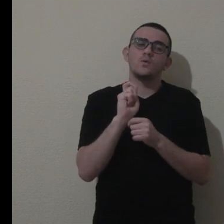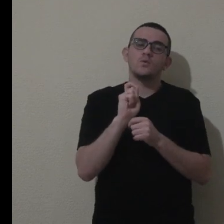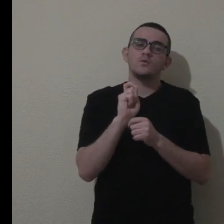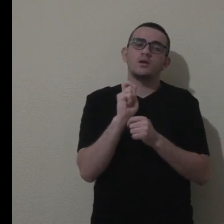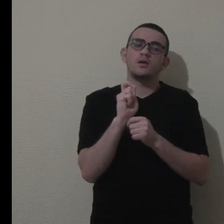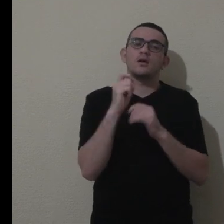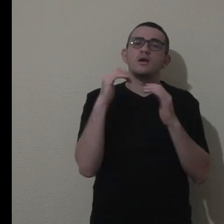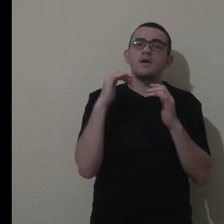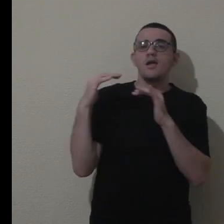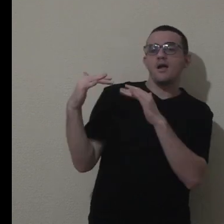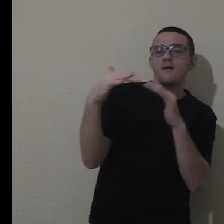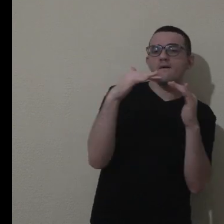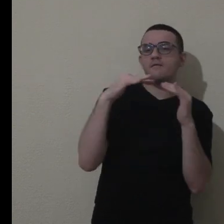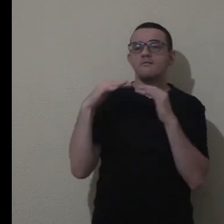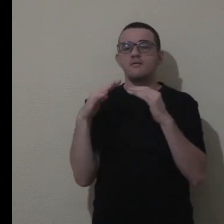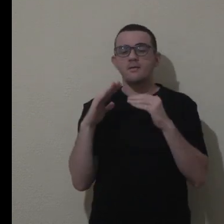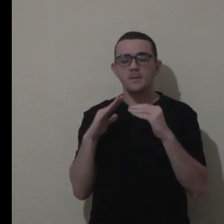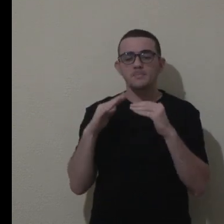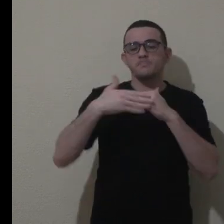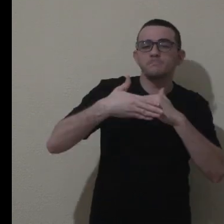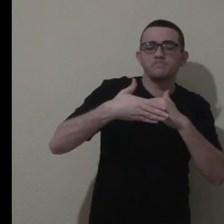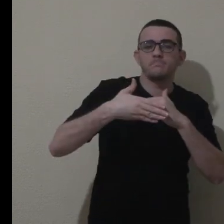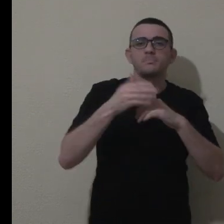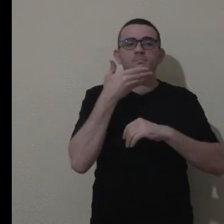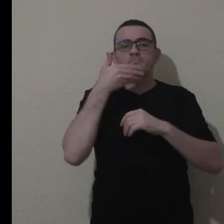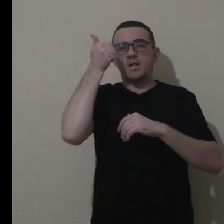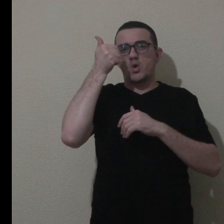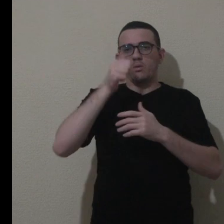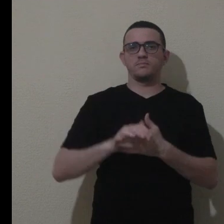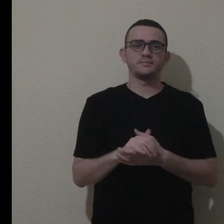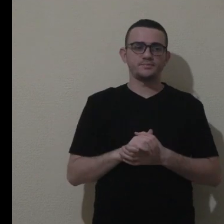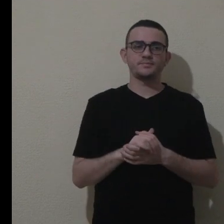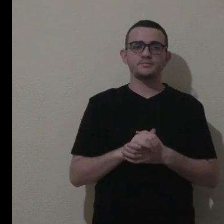que essas redes se consolidem de uma maneira melhor.